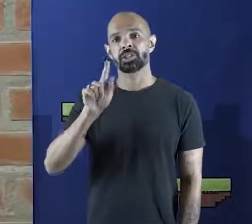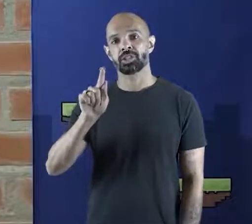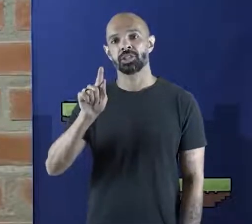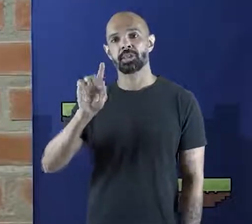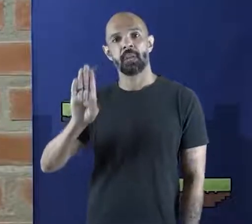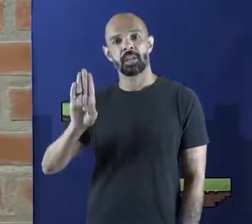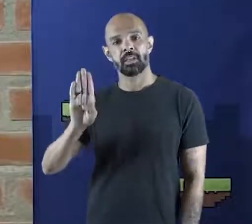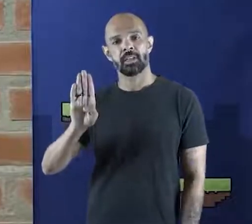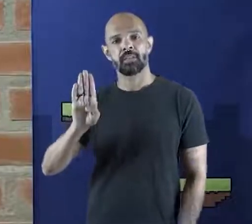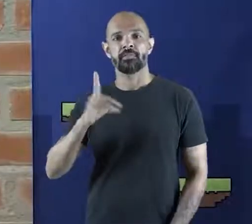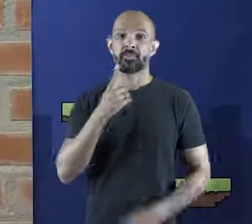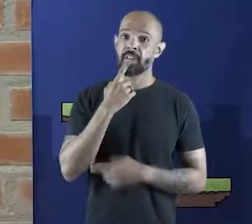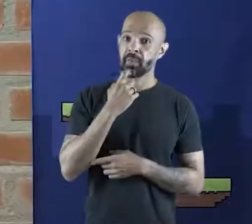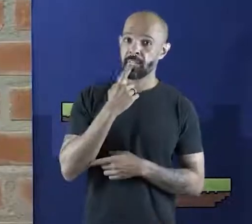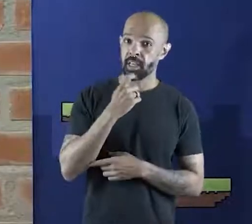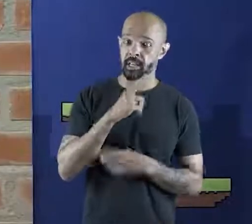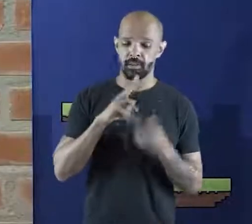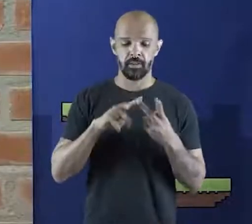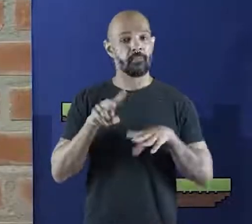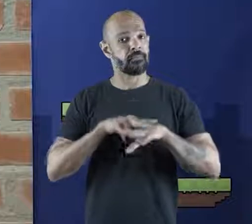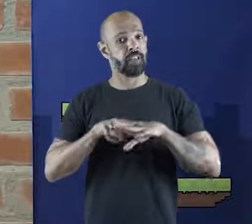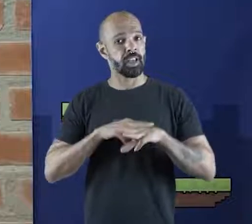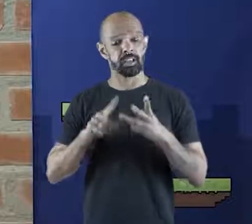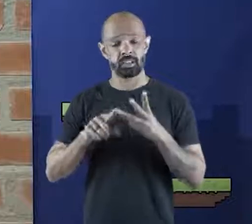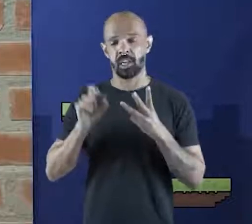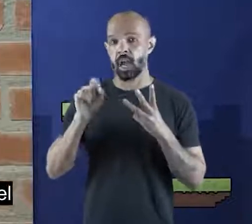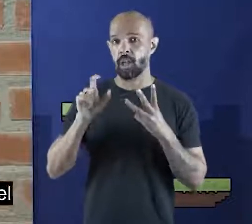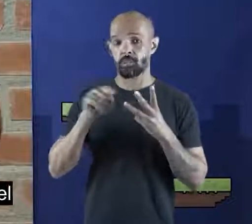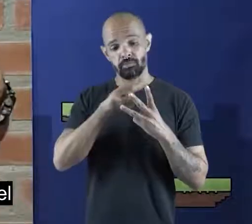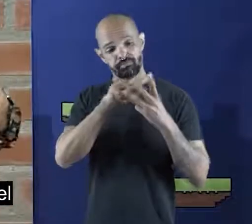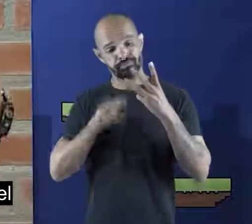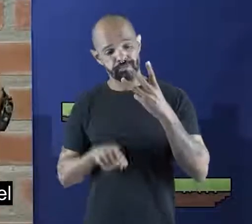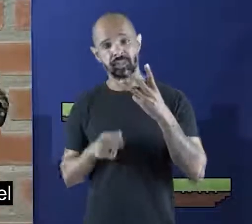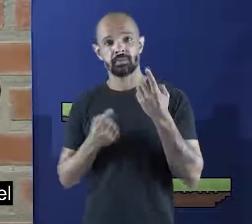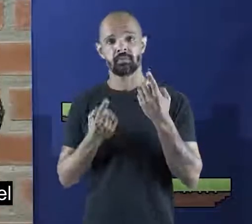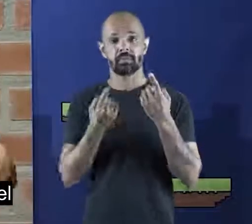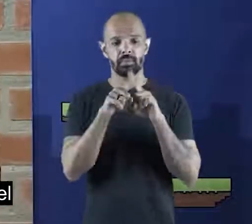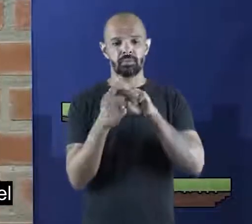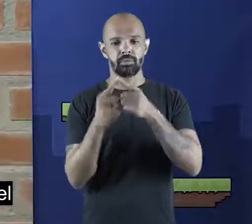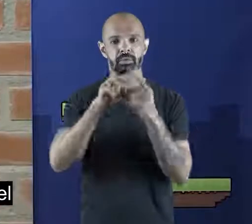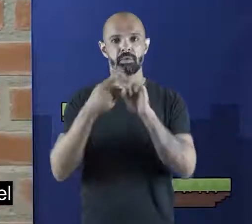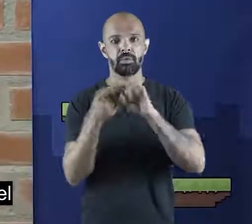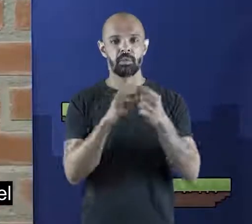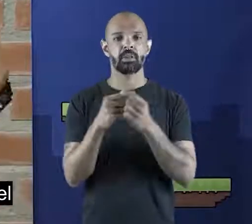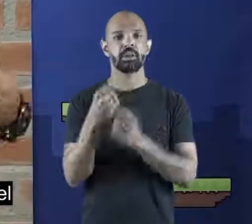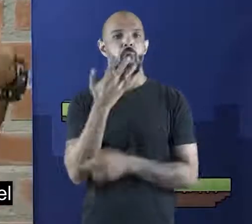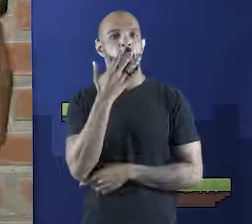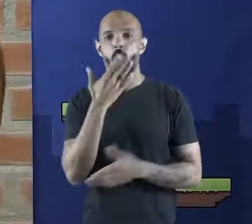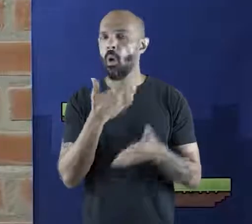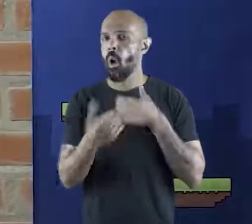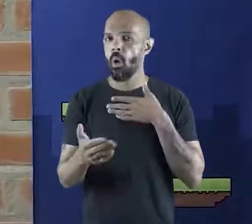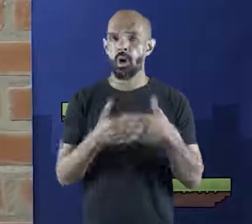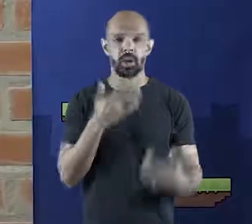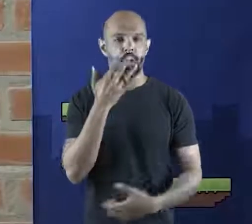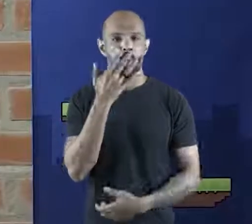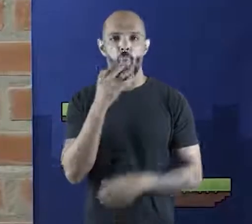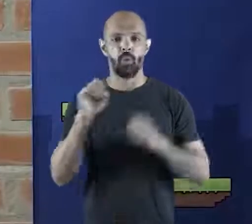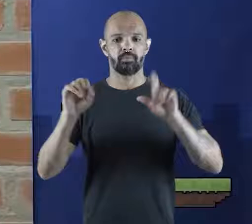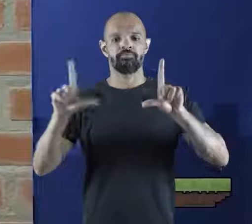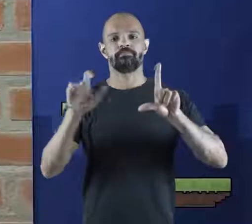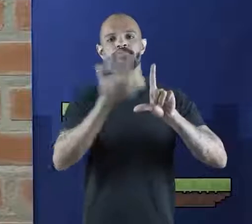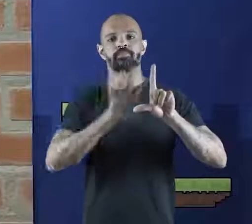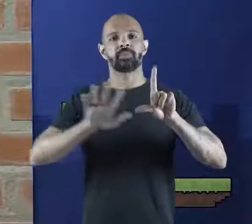Blue, vermelho, verde e azul. Através dessa combinação dessas 3 cores é possível fazer qualquer cor na